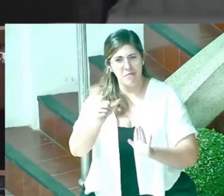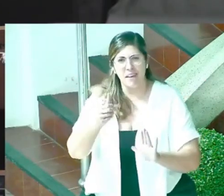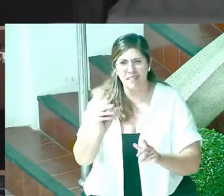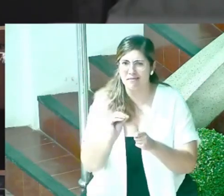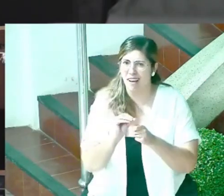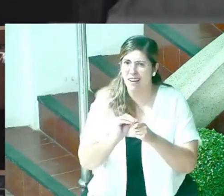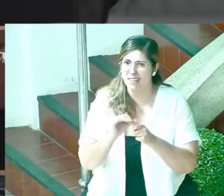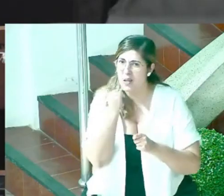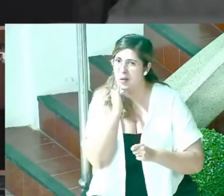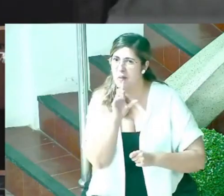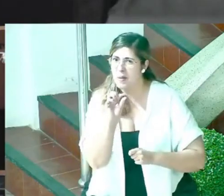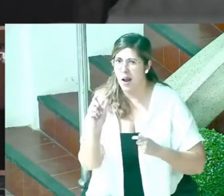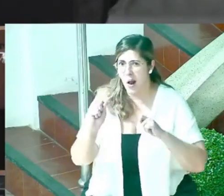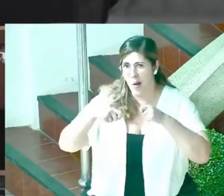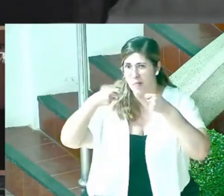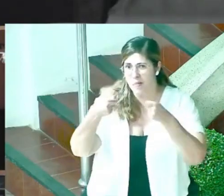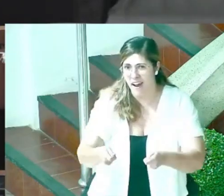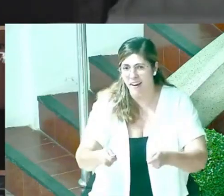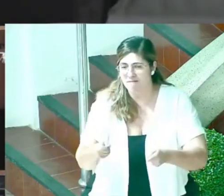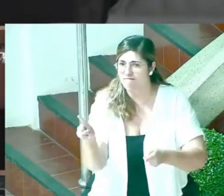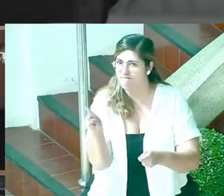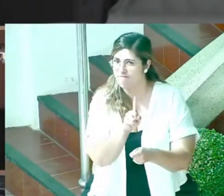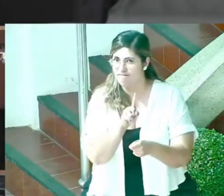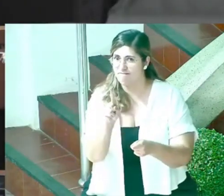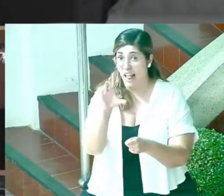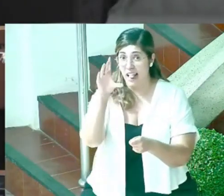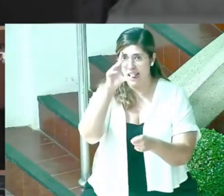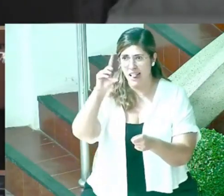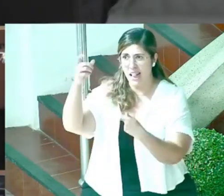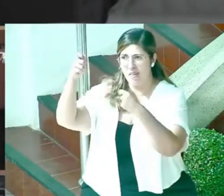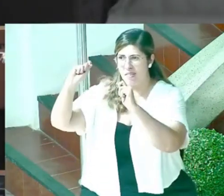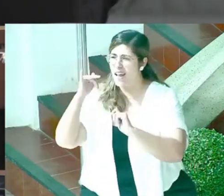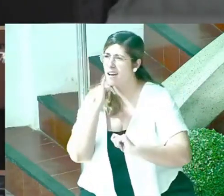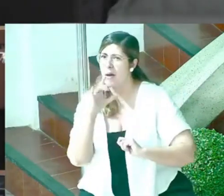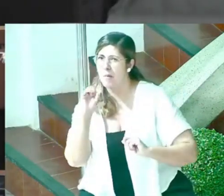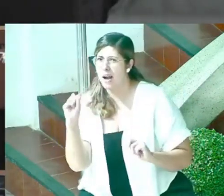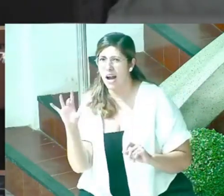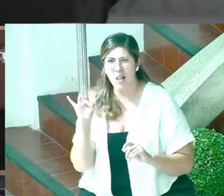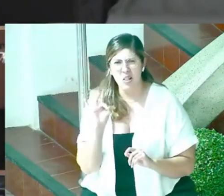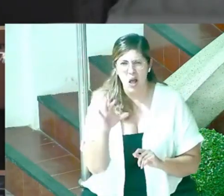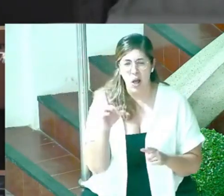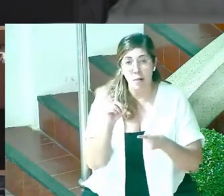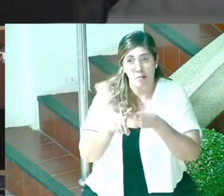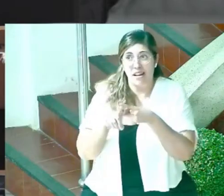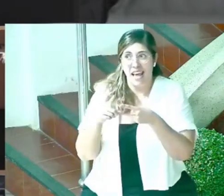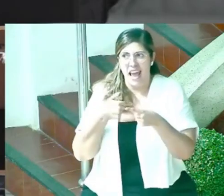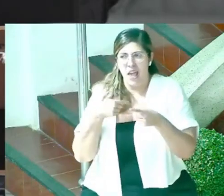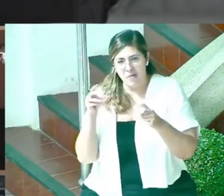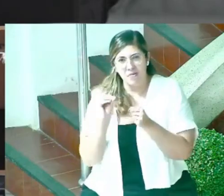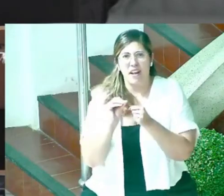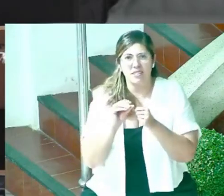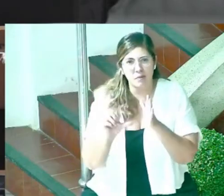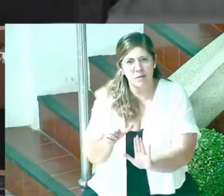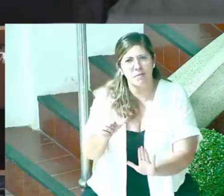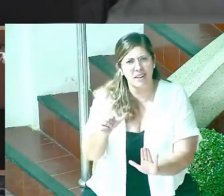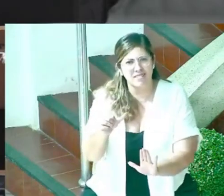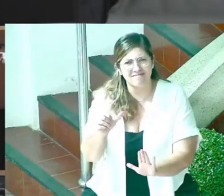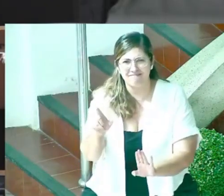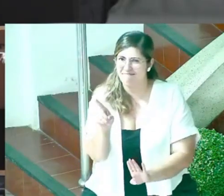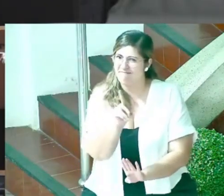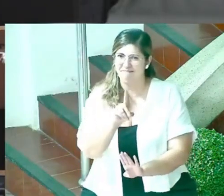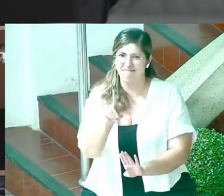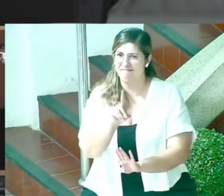Vejamos então o que nos diz a quinta petição. Os versos 12. E aí você pula para o